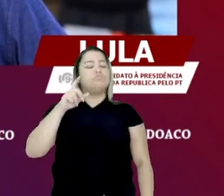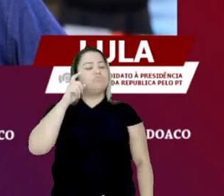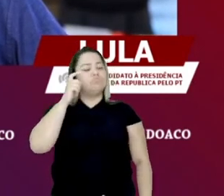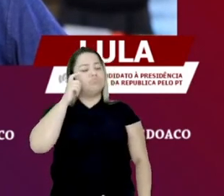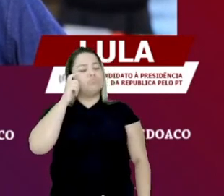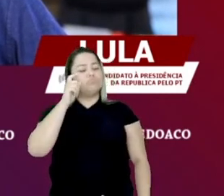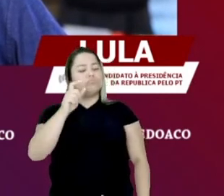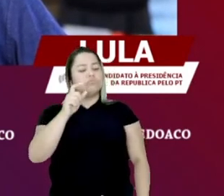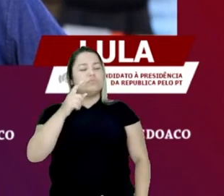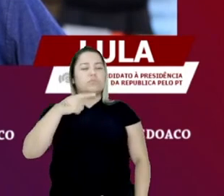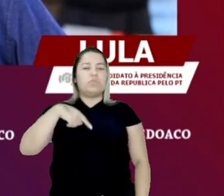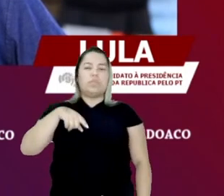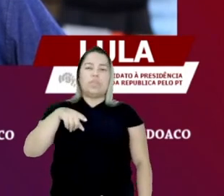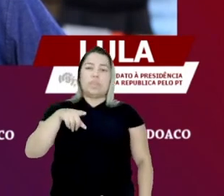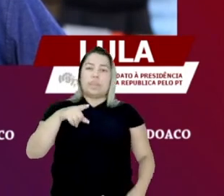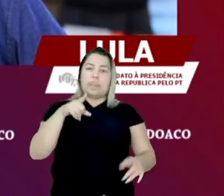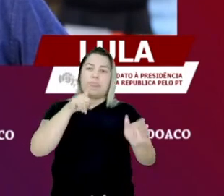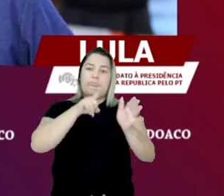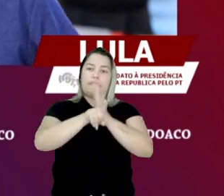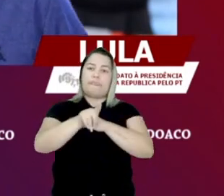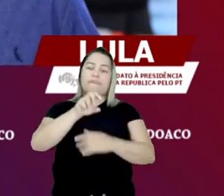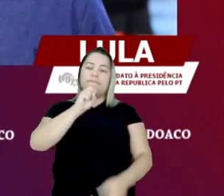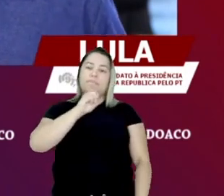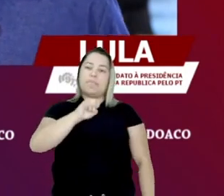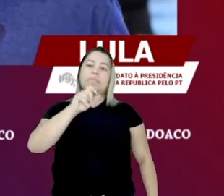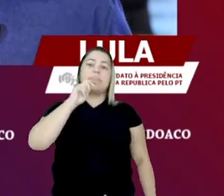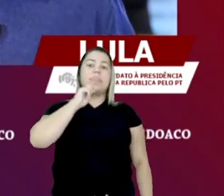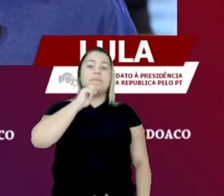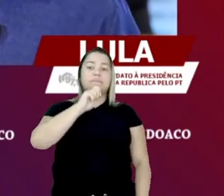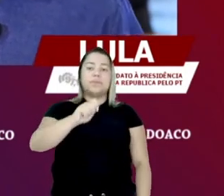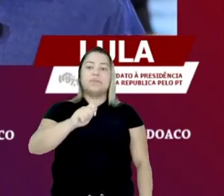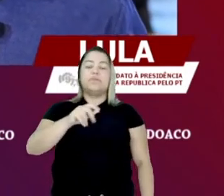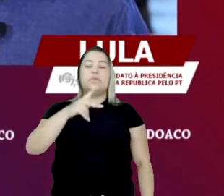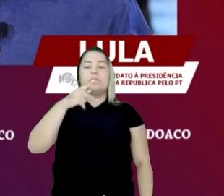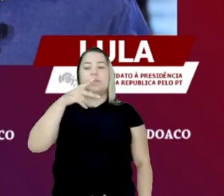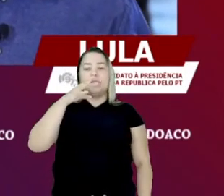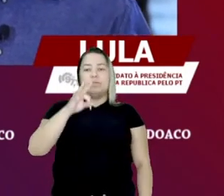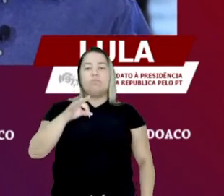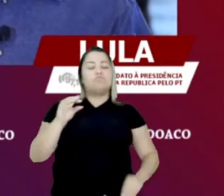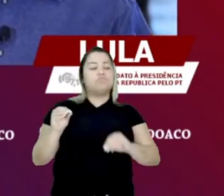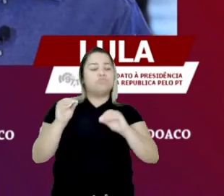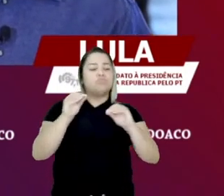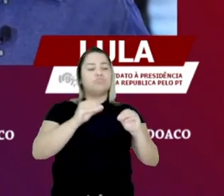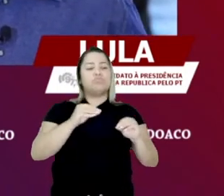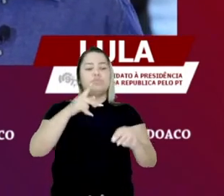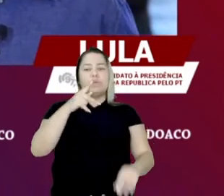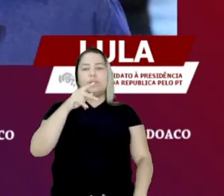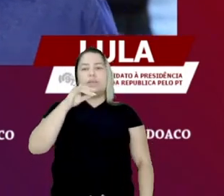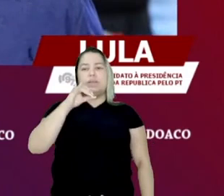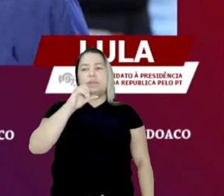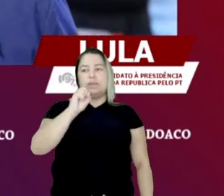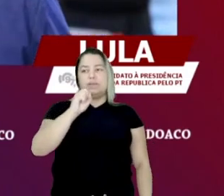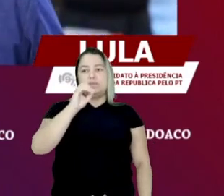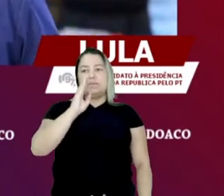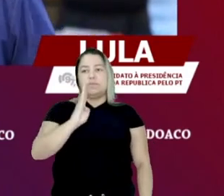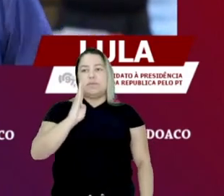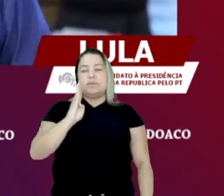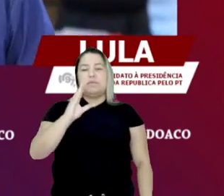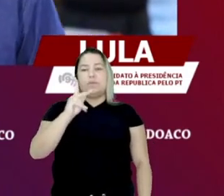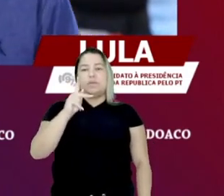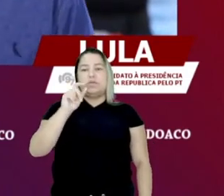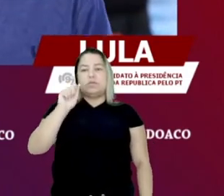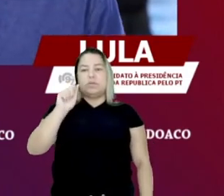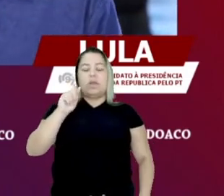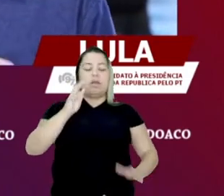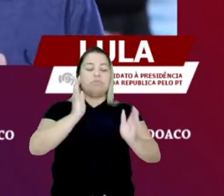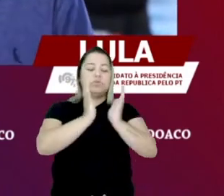coisa, o senador Alexandre Silveira declarou apoio ao senhor. Ele é também o senador do Lula aqui em Minas Gerais? Olha,